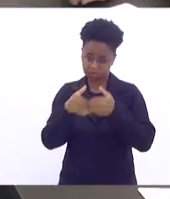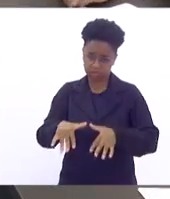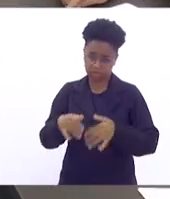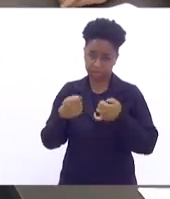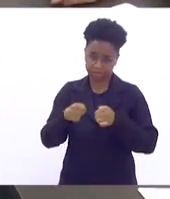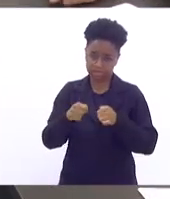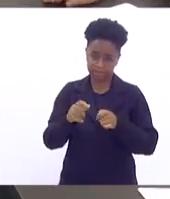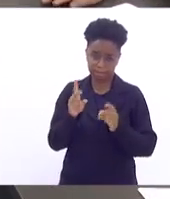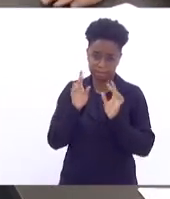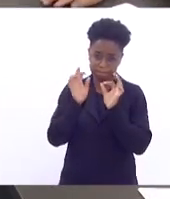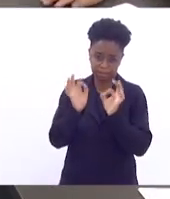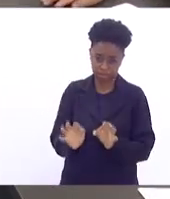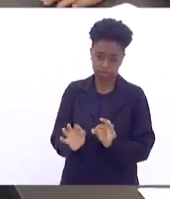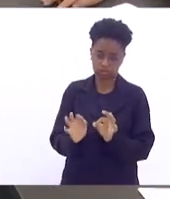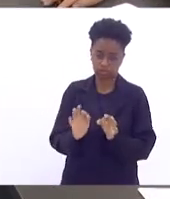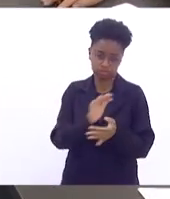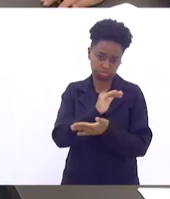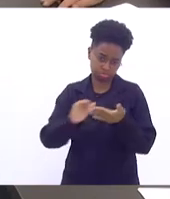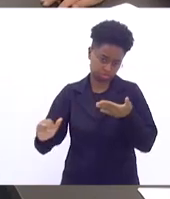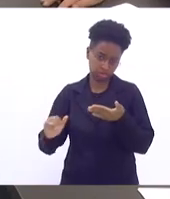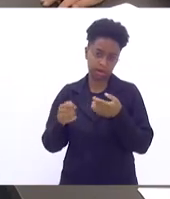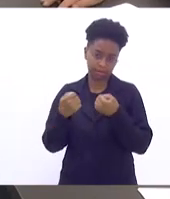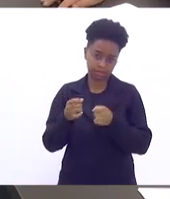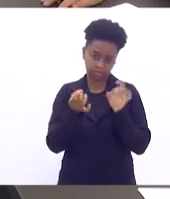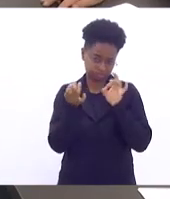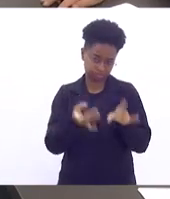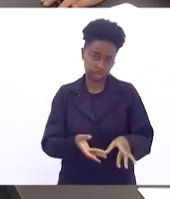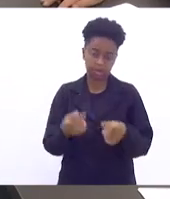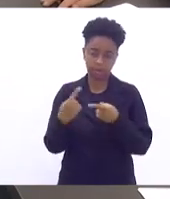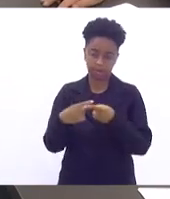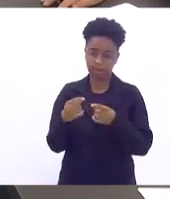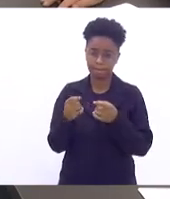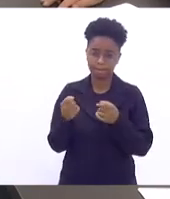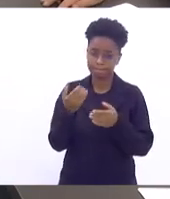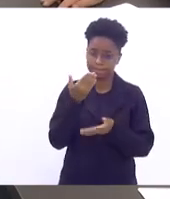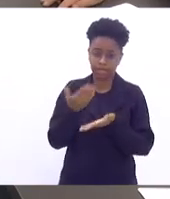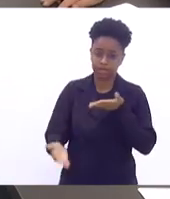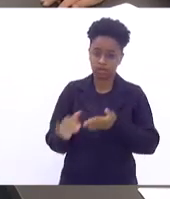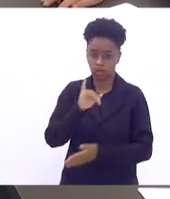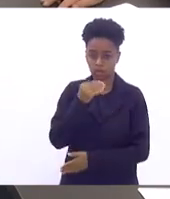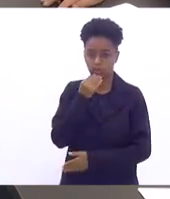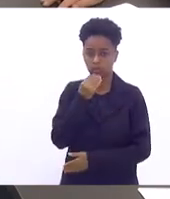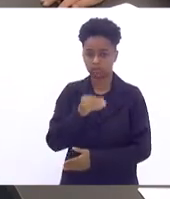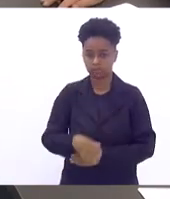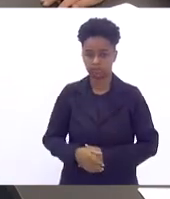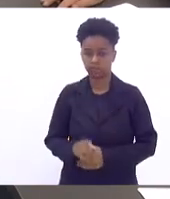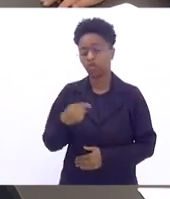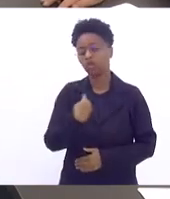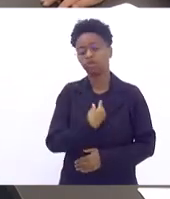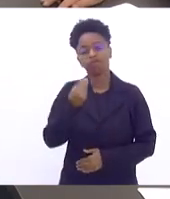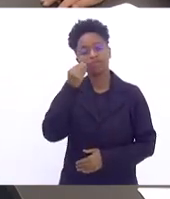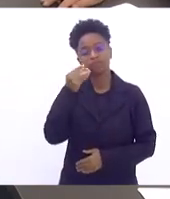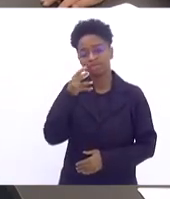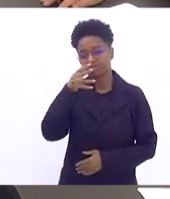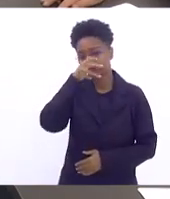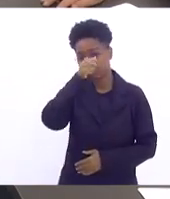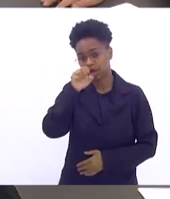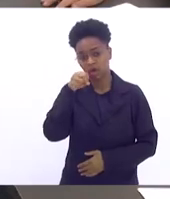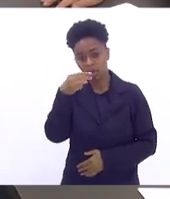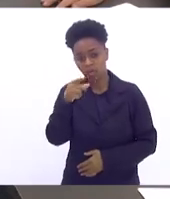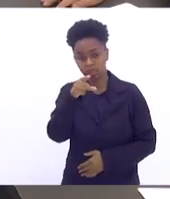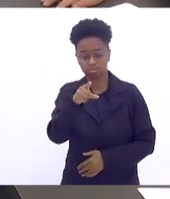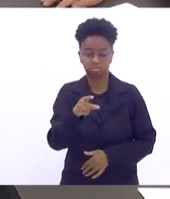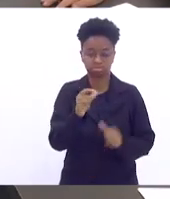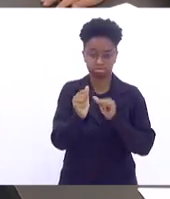Tem que ir mesmo para o ralo porque perdeu a oportunidade a gente tenta salvar aqui ou então você representa